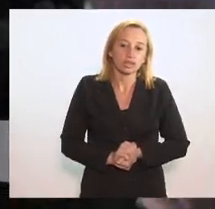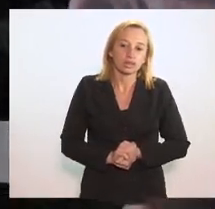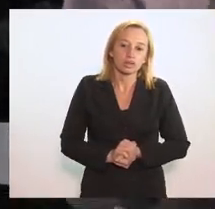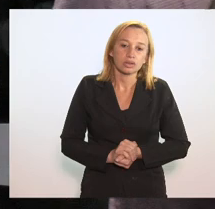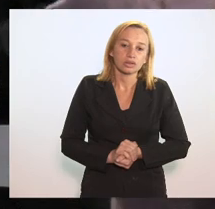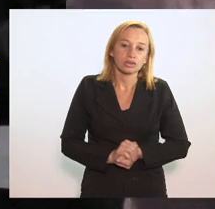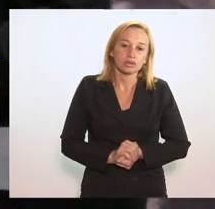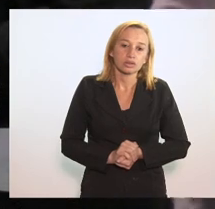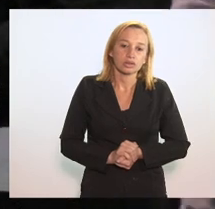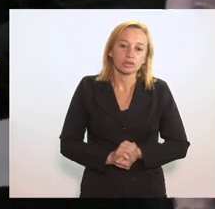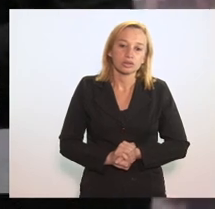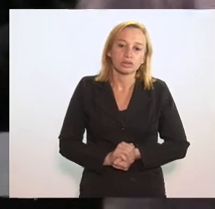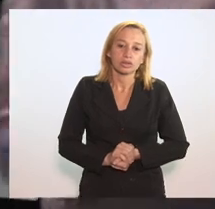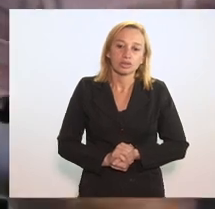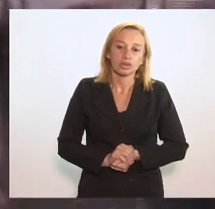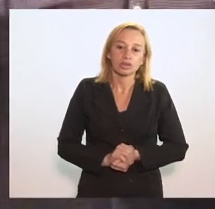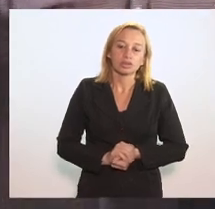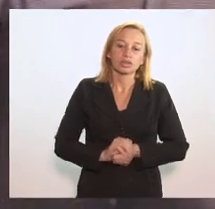desse nojento Covid.